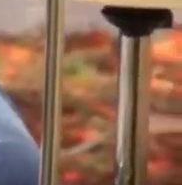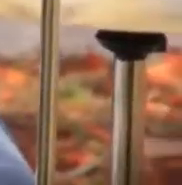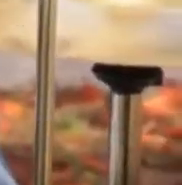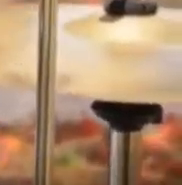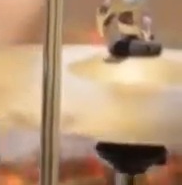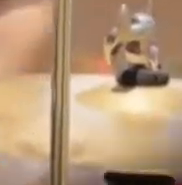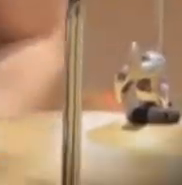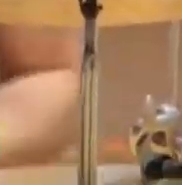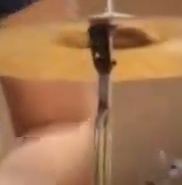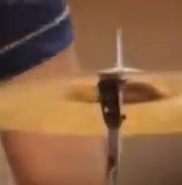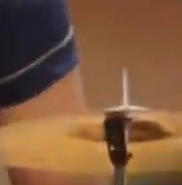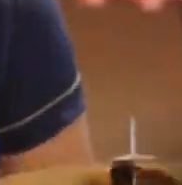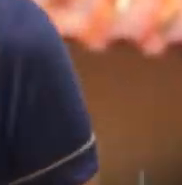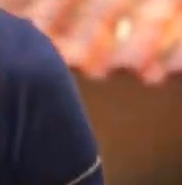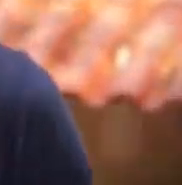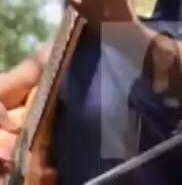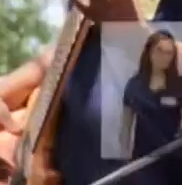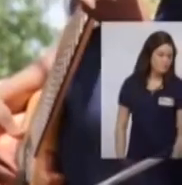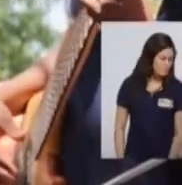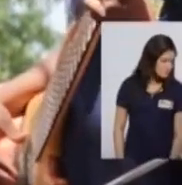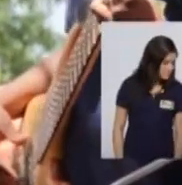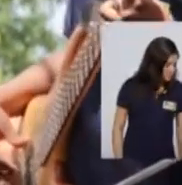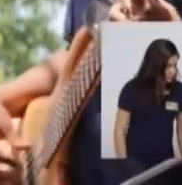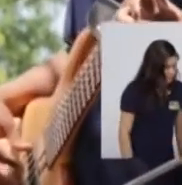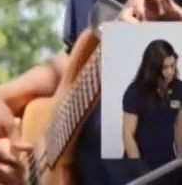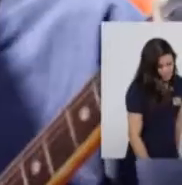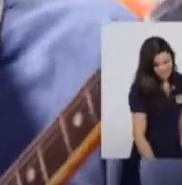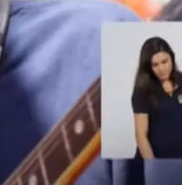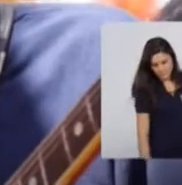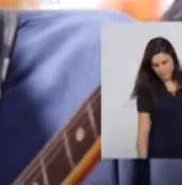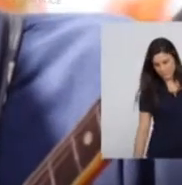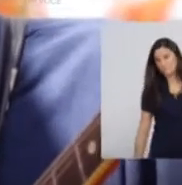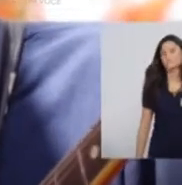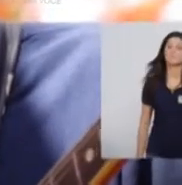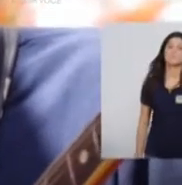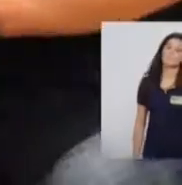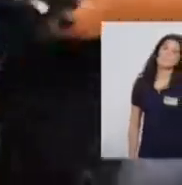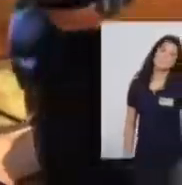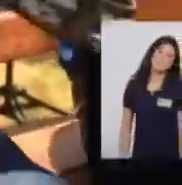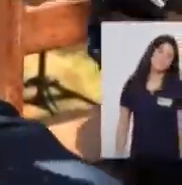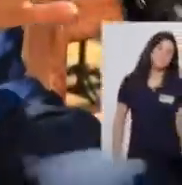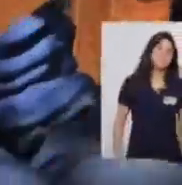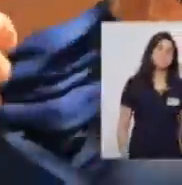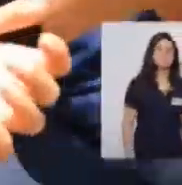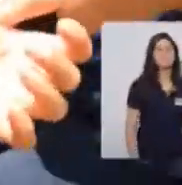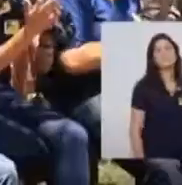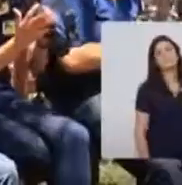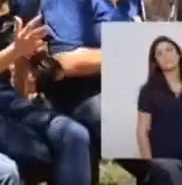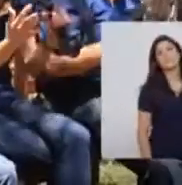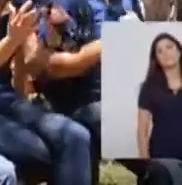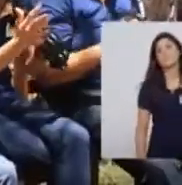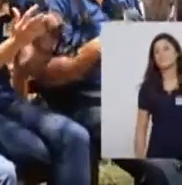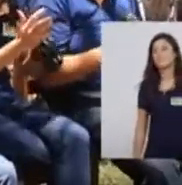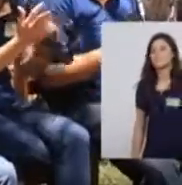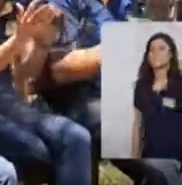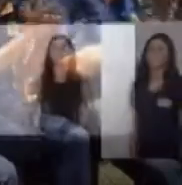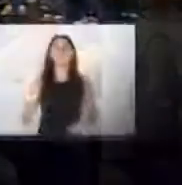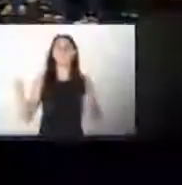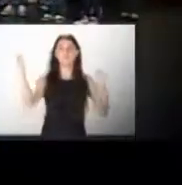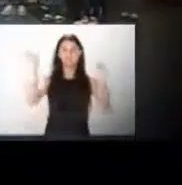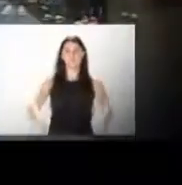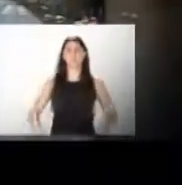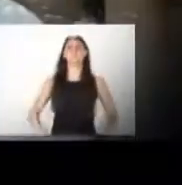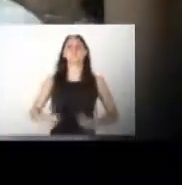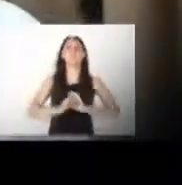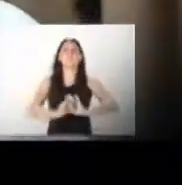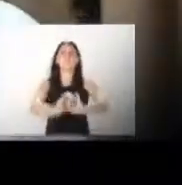projeto, desde 2001, que está sendo desenvolvido. Agora, é o segundo DVD que vocês estão lançando? Sim, porque